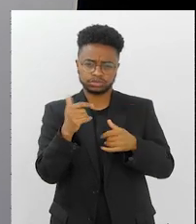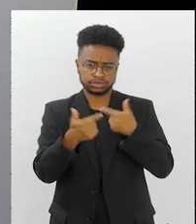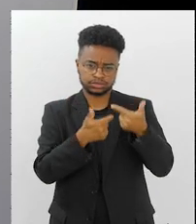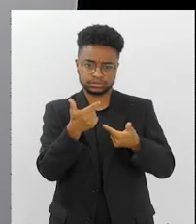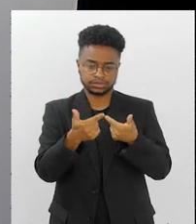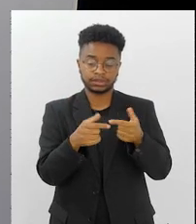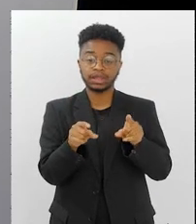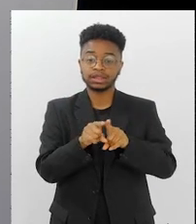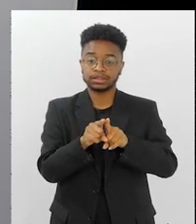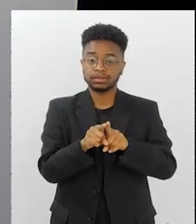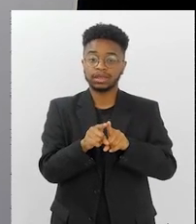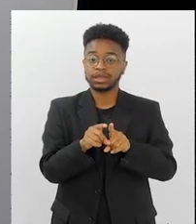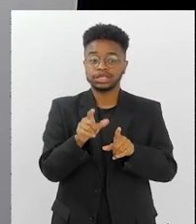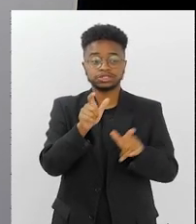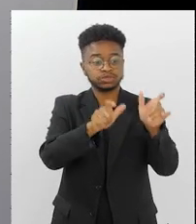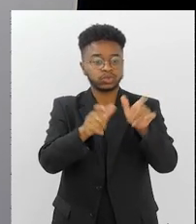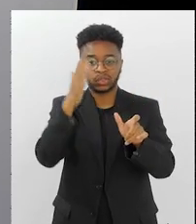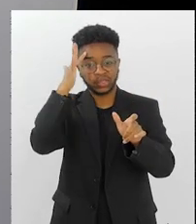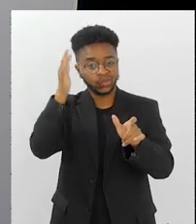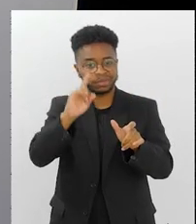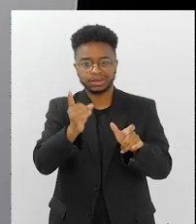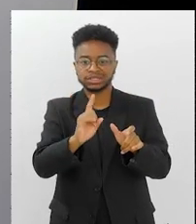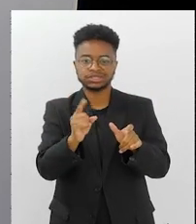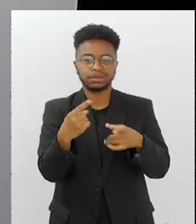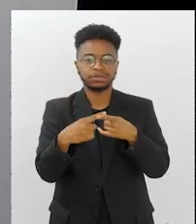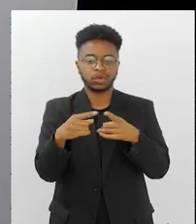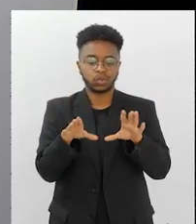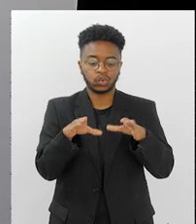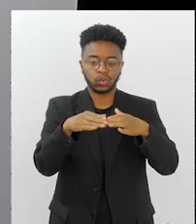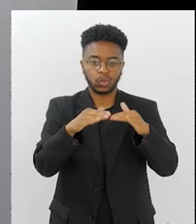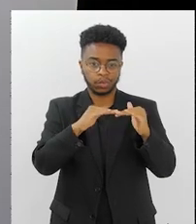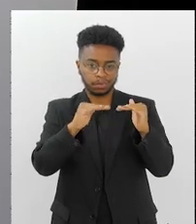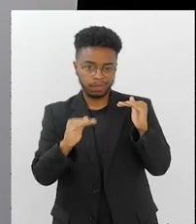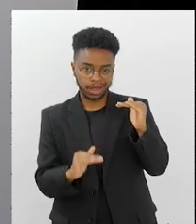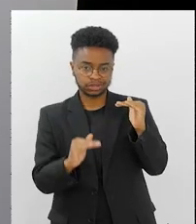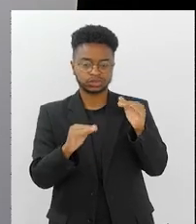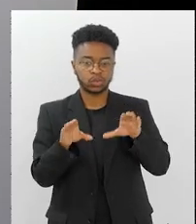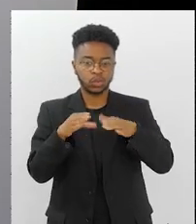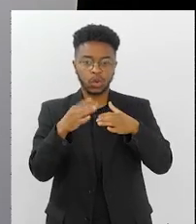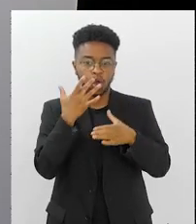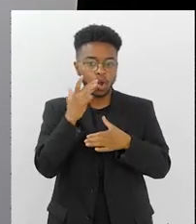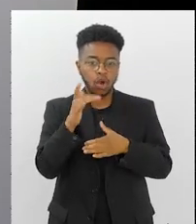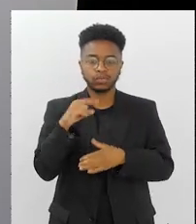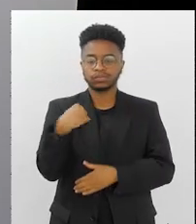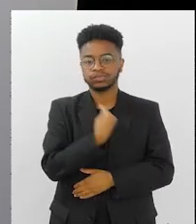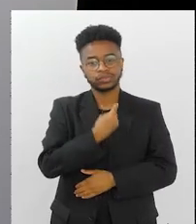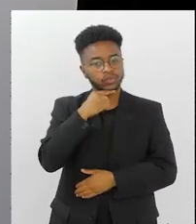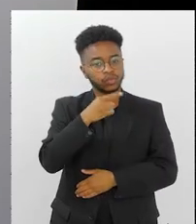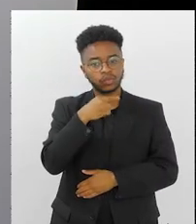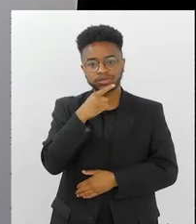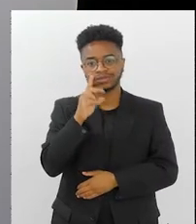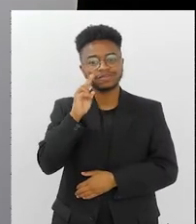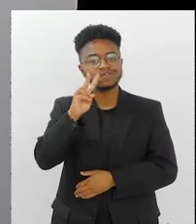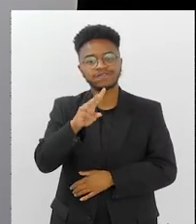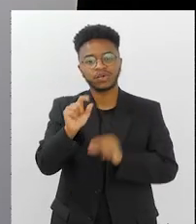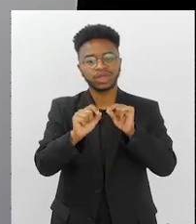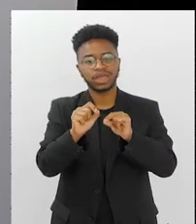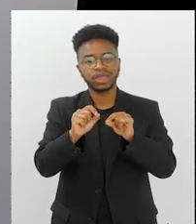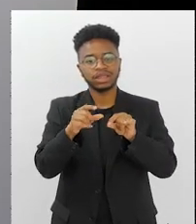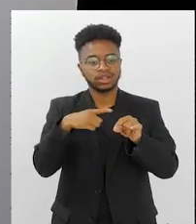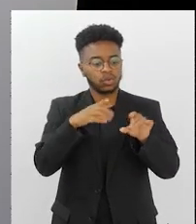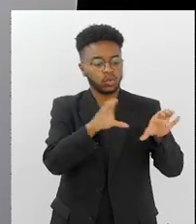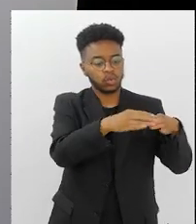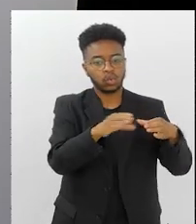trabalho né e as pessoas não esperavam né porque assim normalmente no no grupo de acesso na Série Ouro a gente não consegue ver comissão com elenco